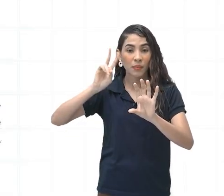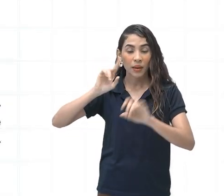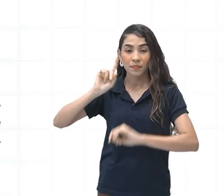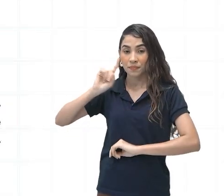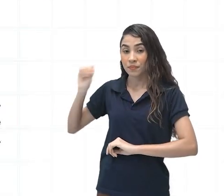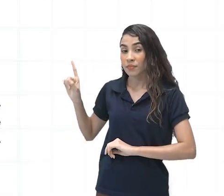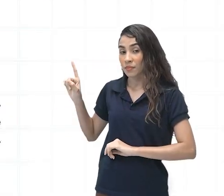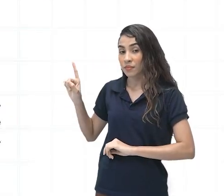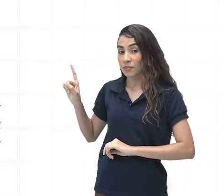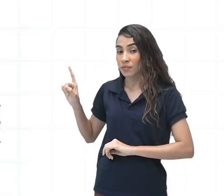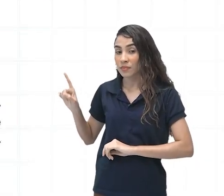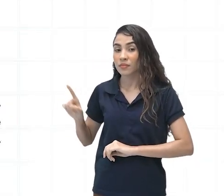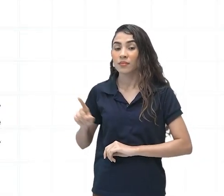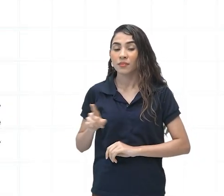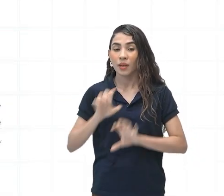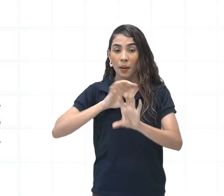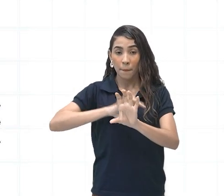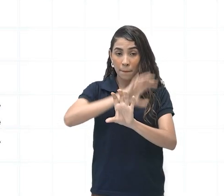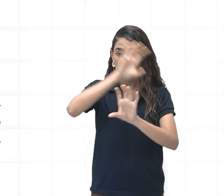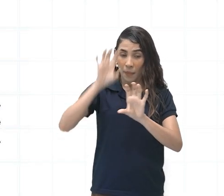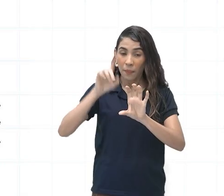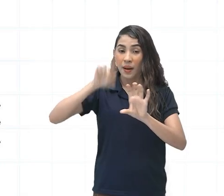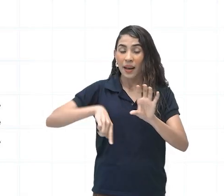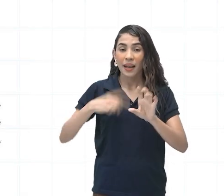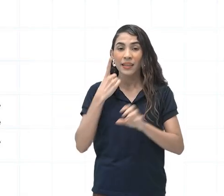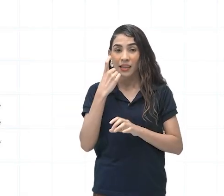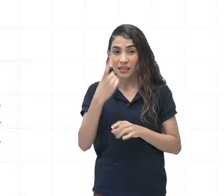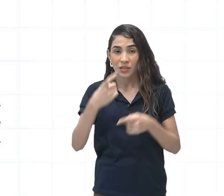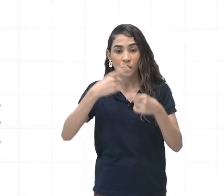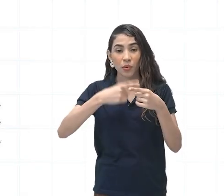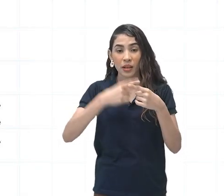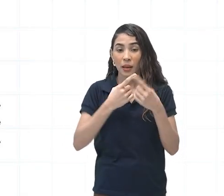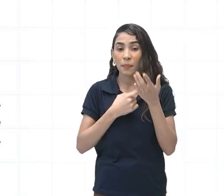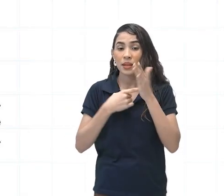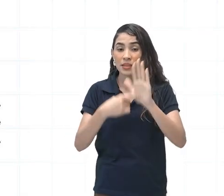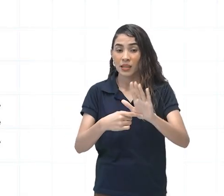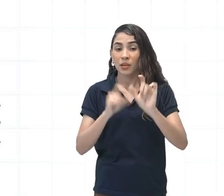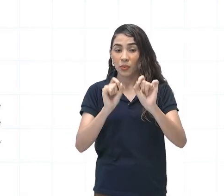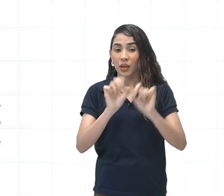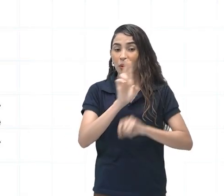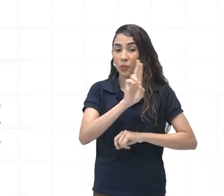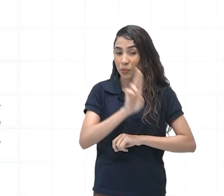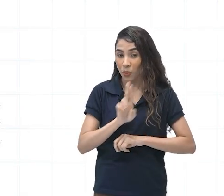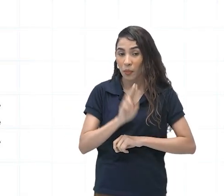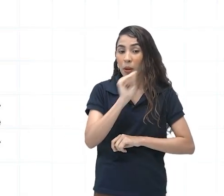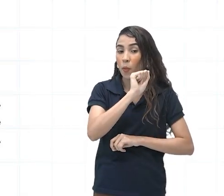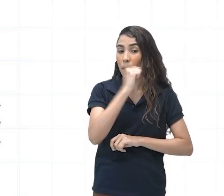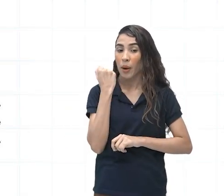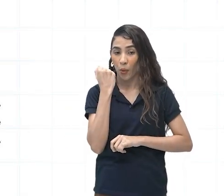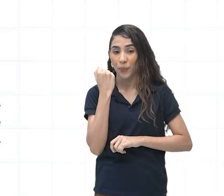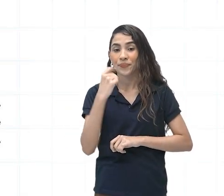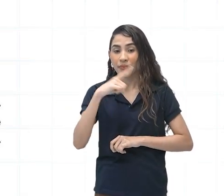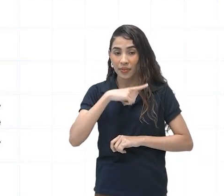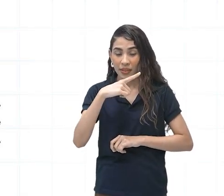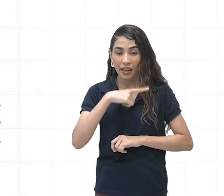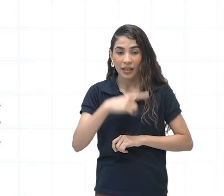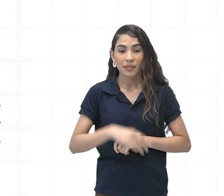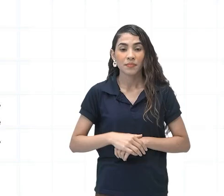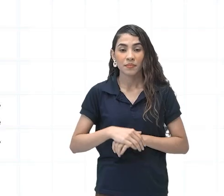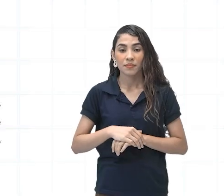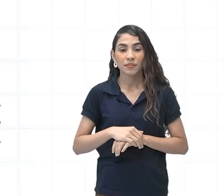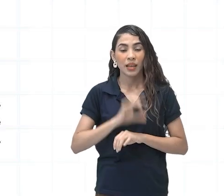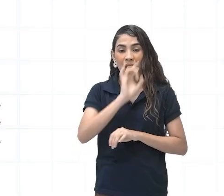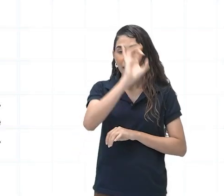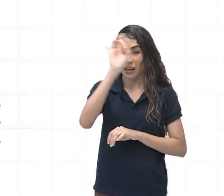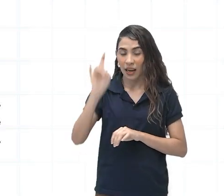ar. Este mapa é muito interessante porque nos mostra justamente o nome que o pão tem ao